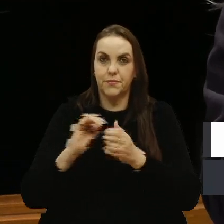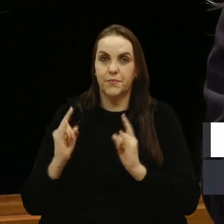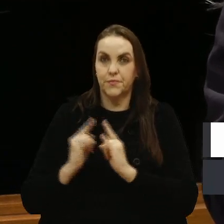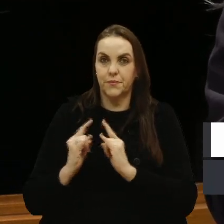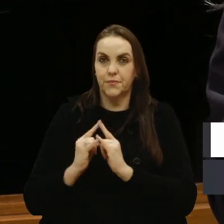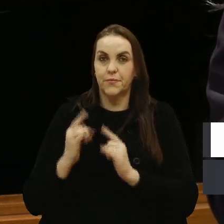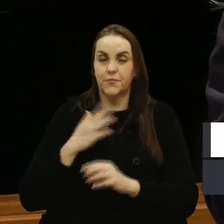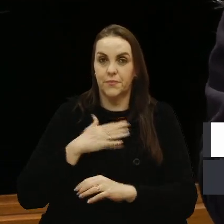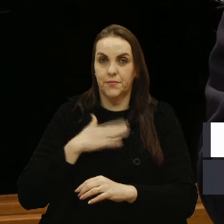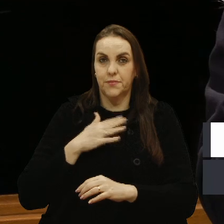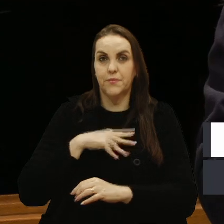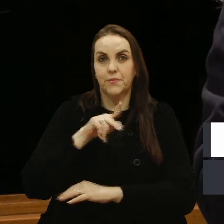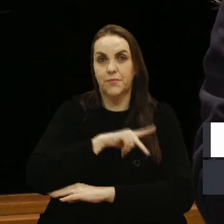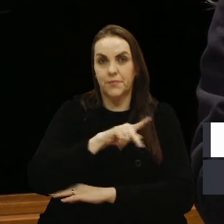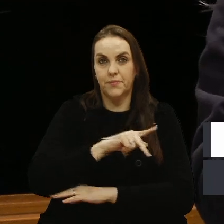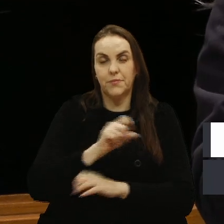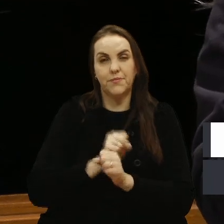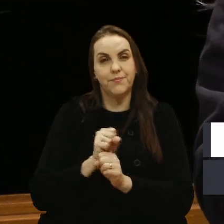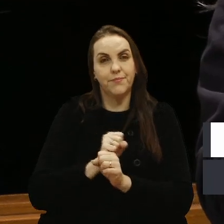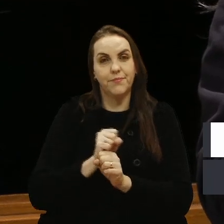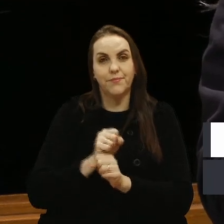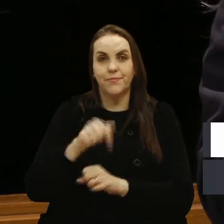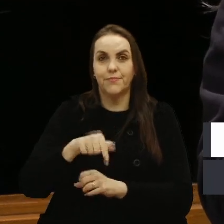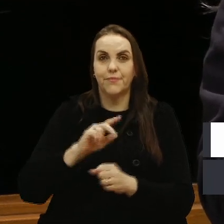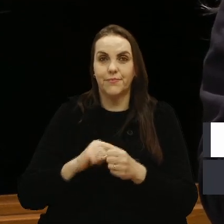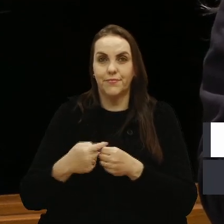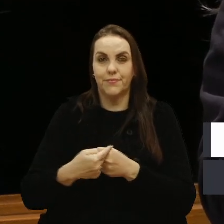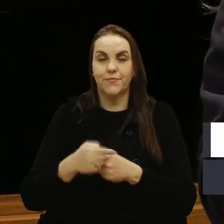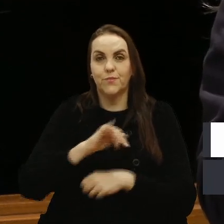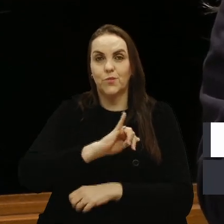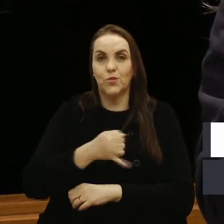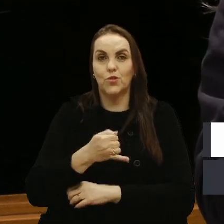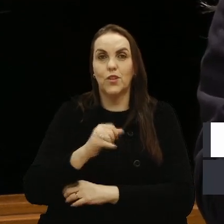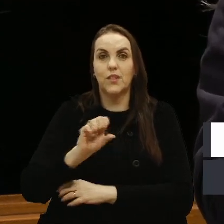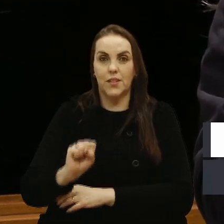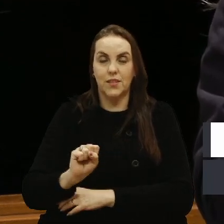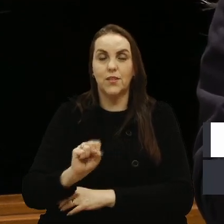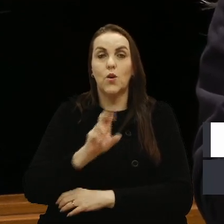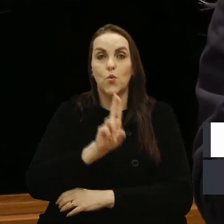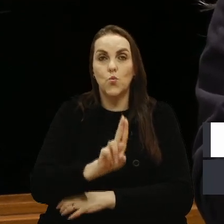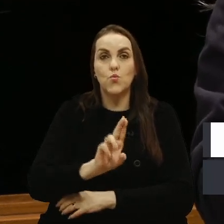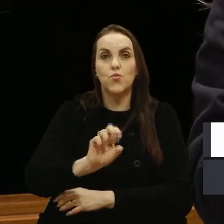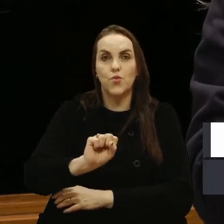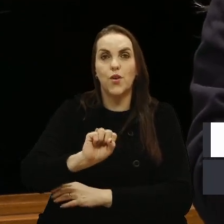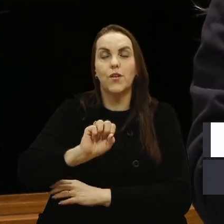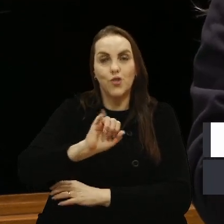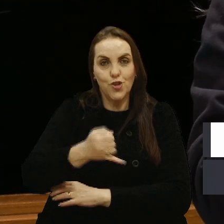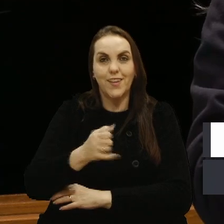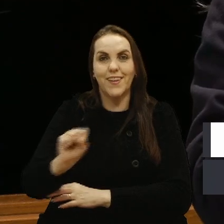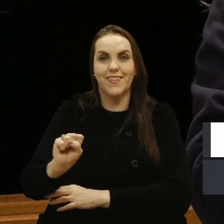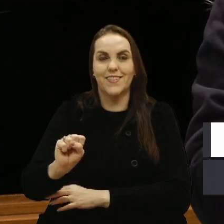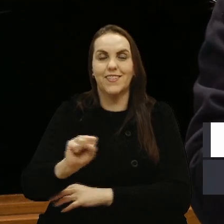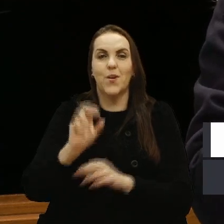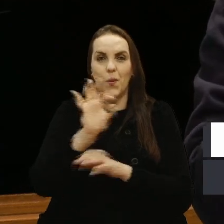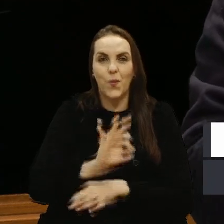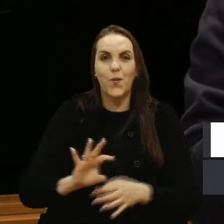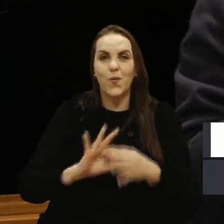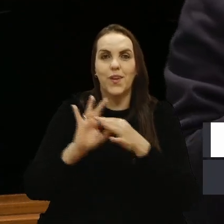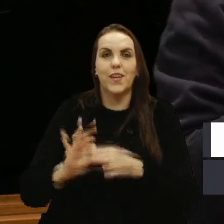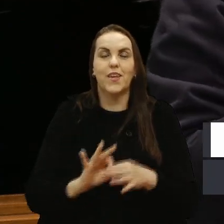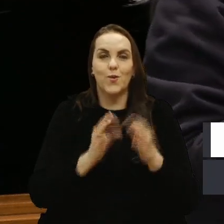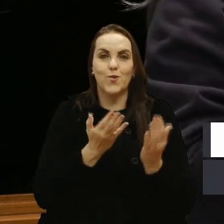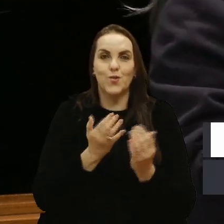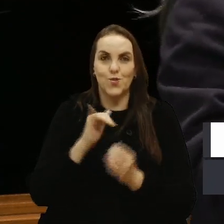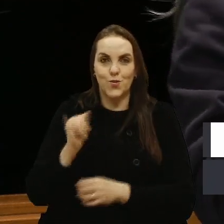eu presidi durante muitos anos na nossa cidade, ao JS, União da Juventude Socialista, por ontem ter iniciado, feito a aula